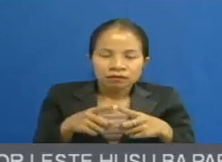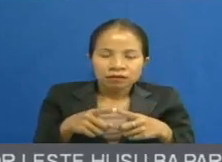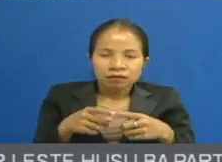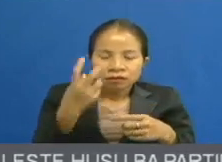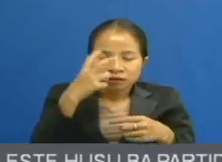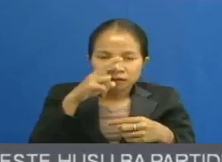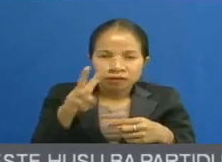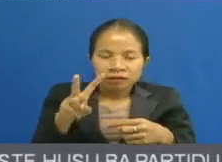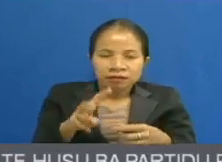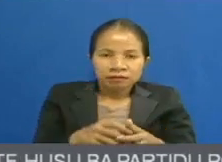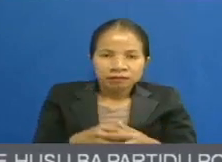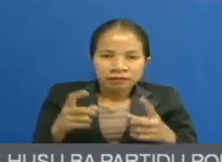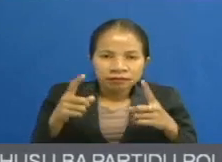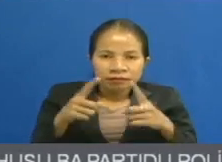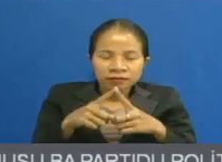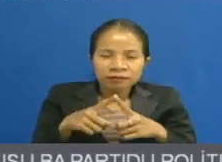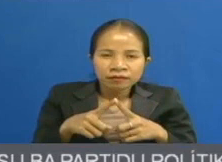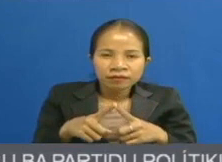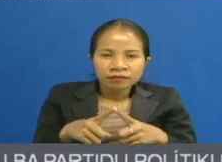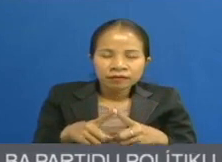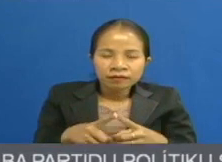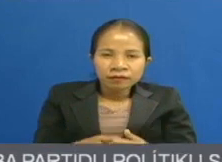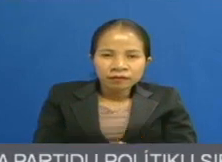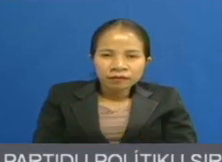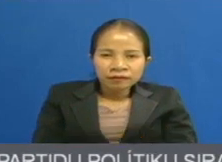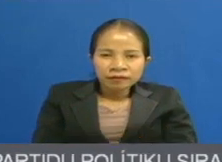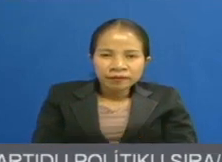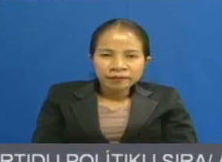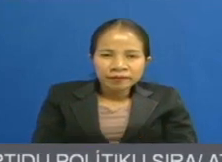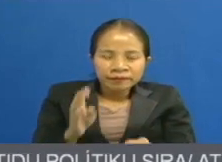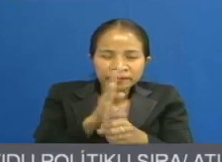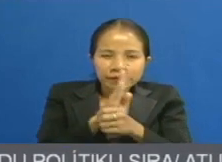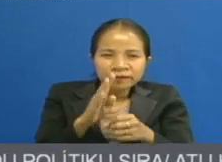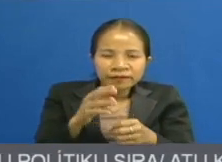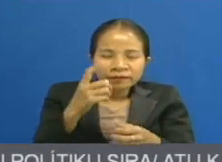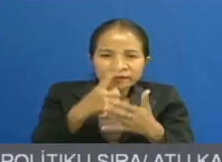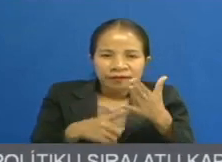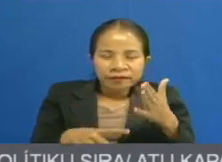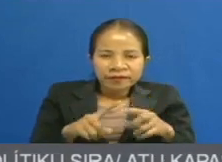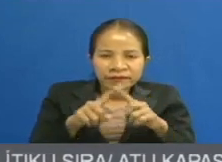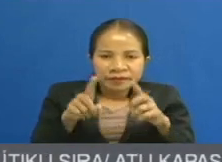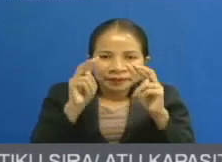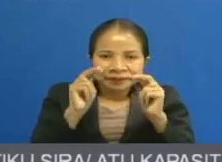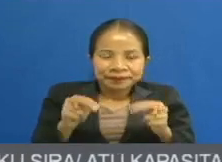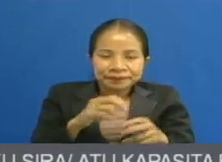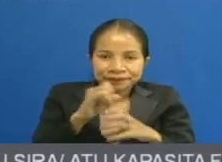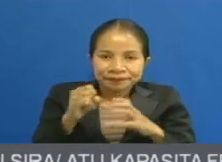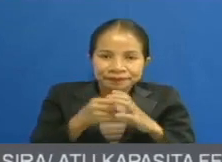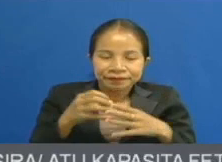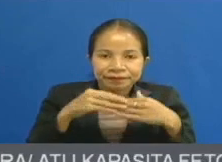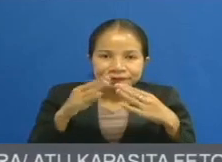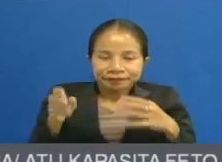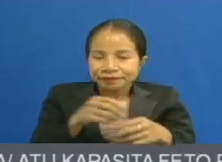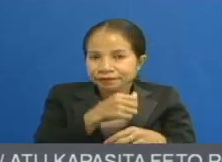no controlo ba parte negócio ou seja, mas precisamos envolver autoridade